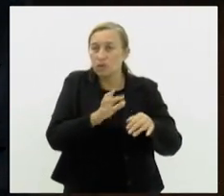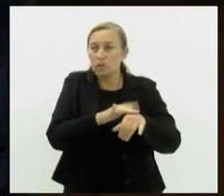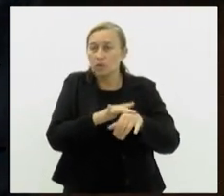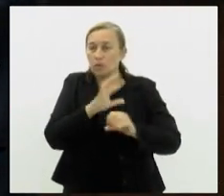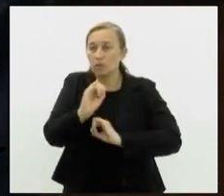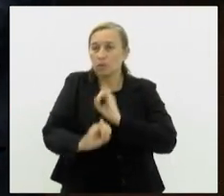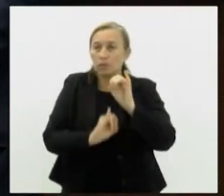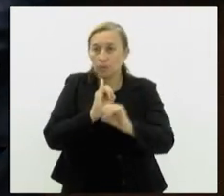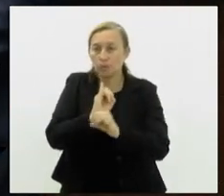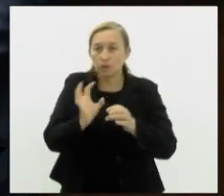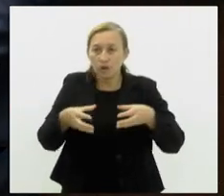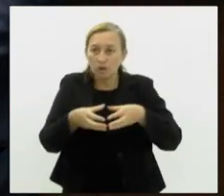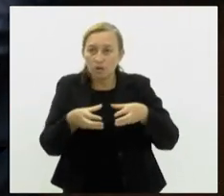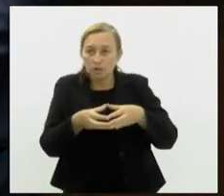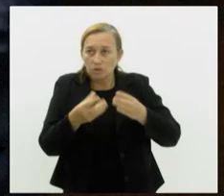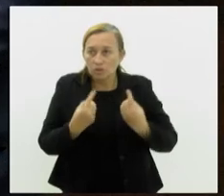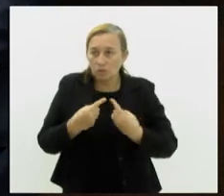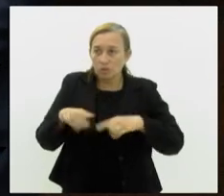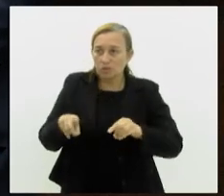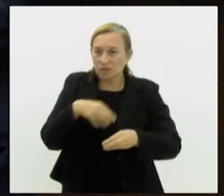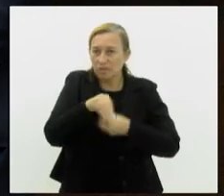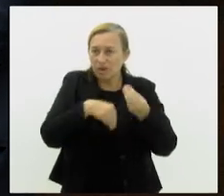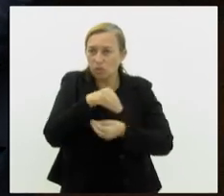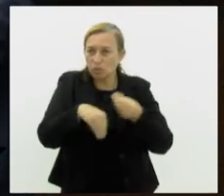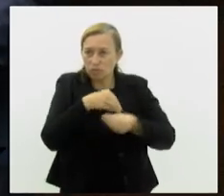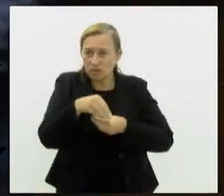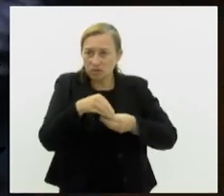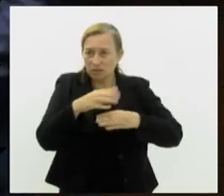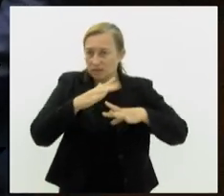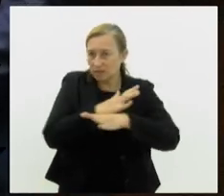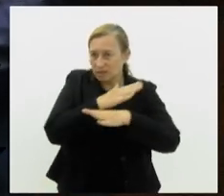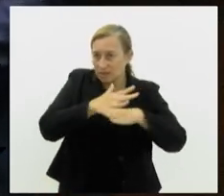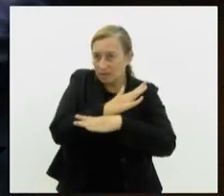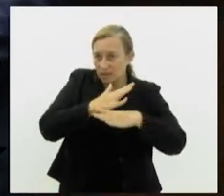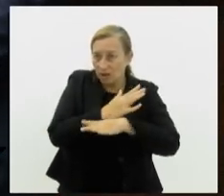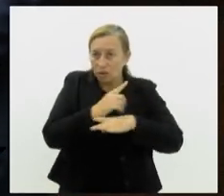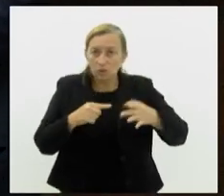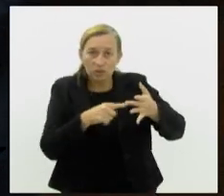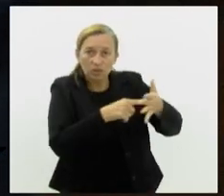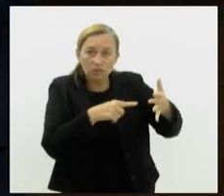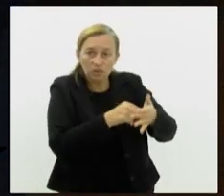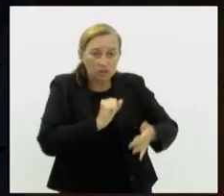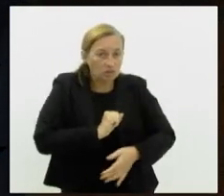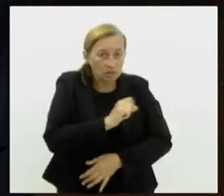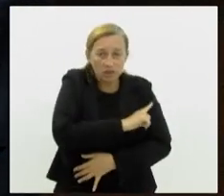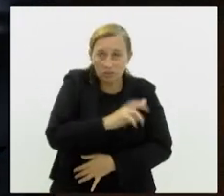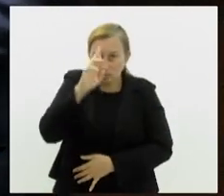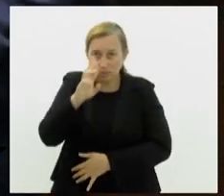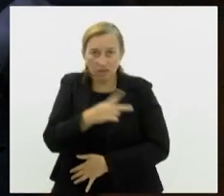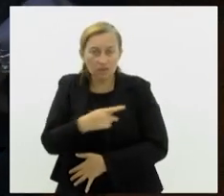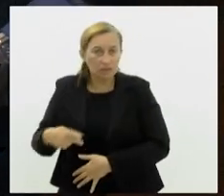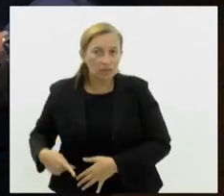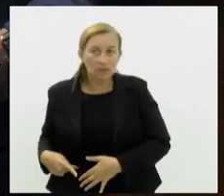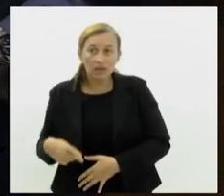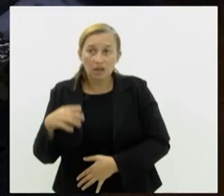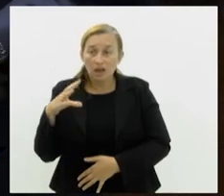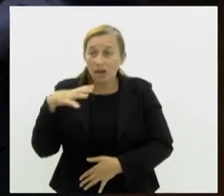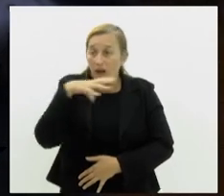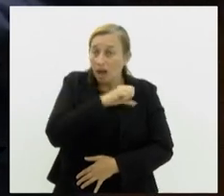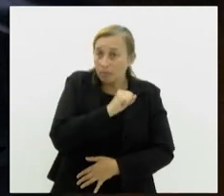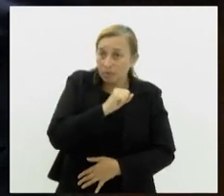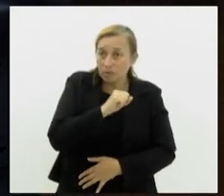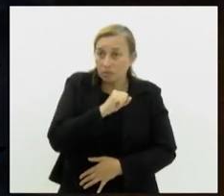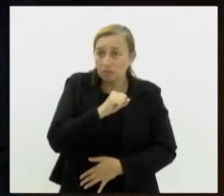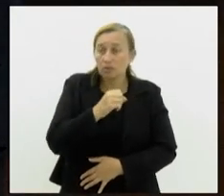o canal da Comissão de Combate à Desordem Urbana. Denúncias vindas de São Gonçalo, presidente. Automaticamente acionamos